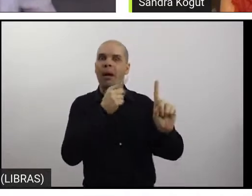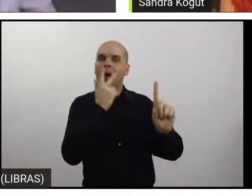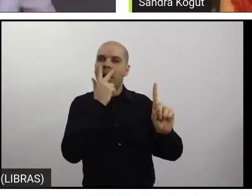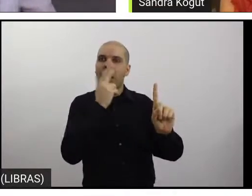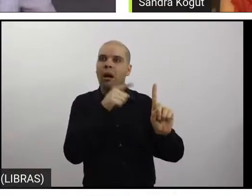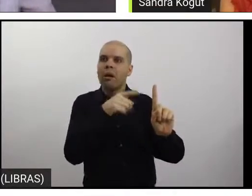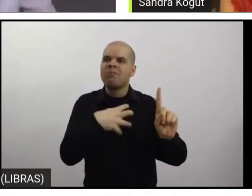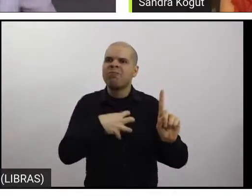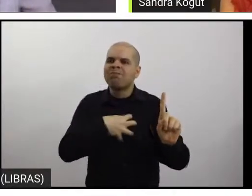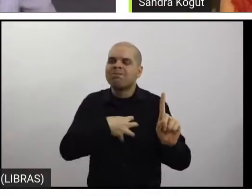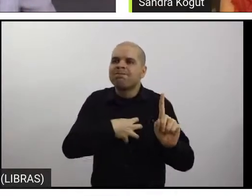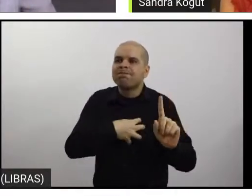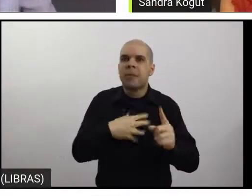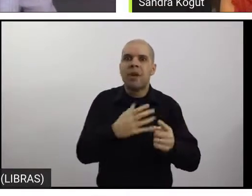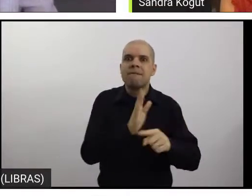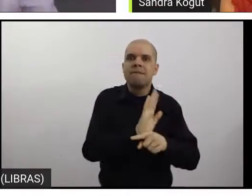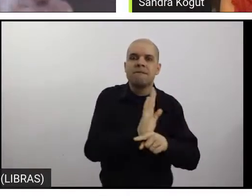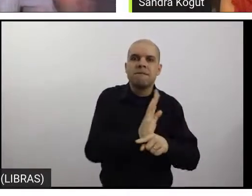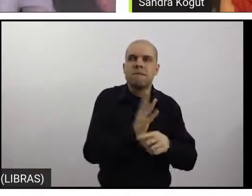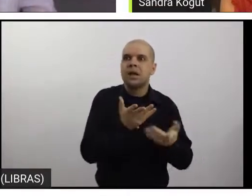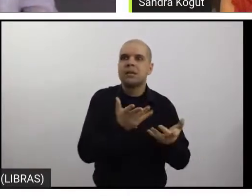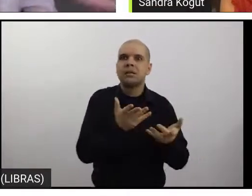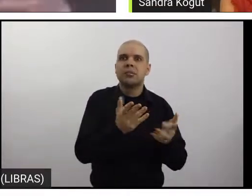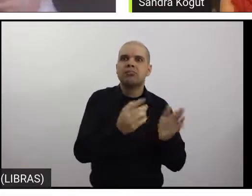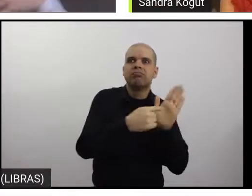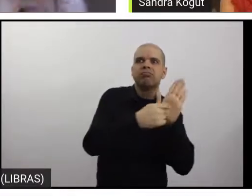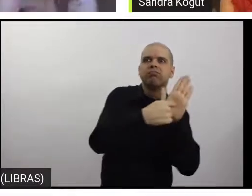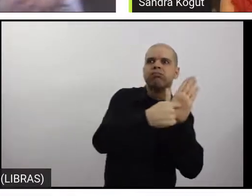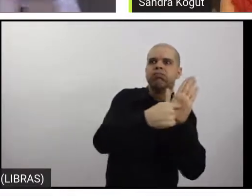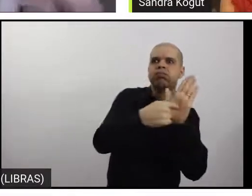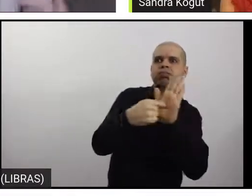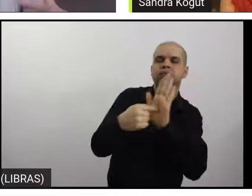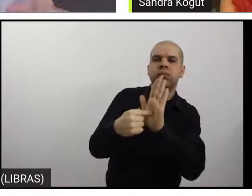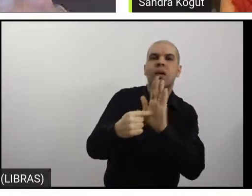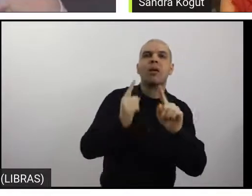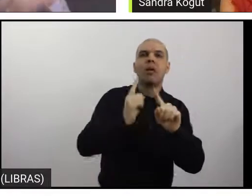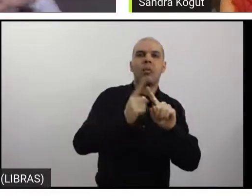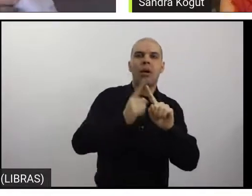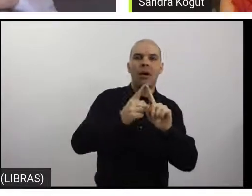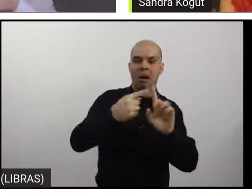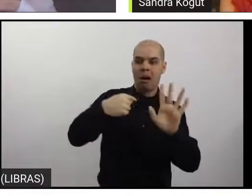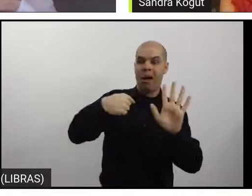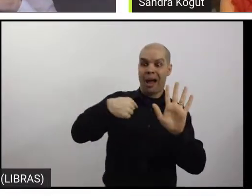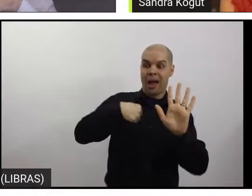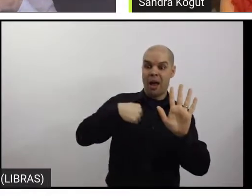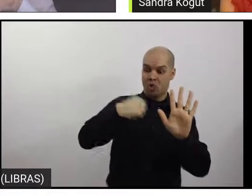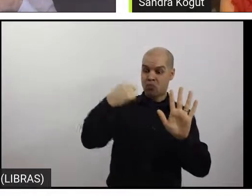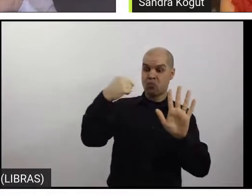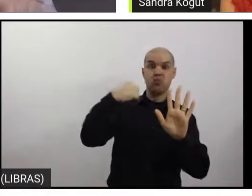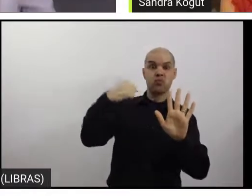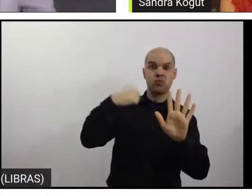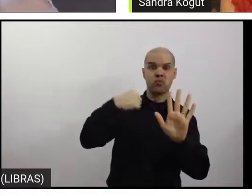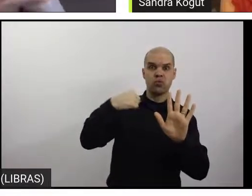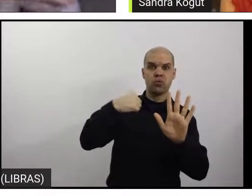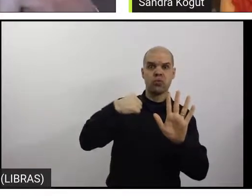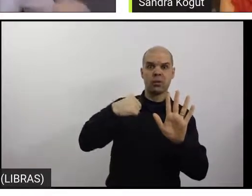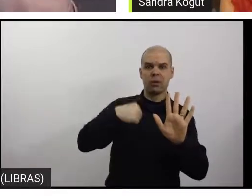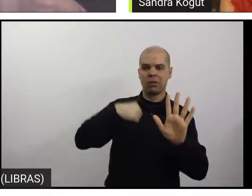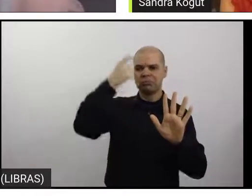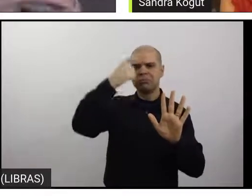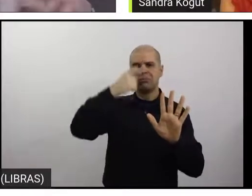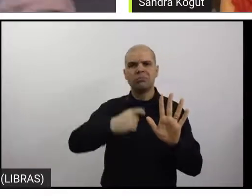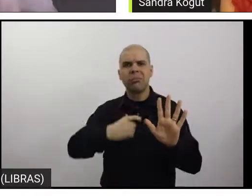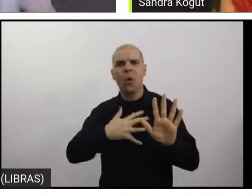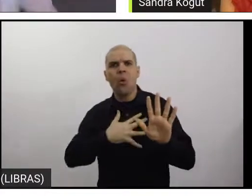mim, de que o vídeo era uma maneira de você perceber o que você estava sendo ali, né, do tema, do